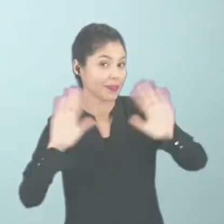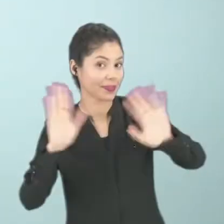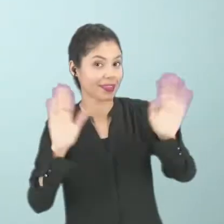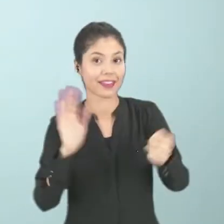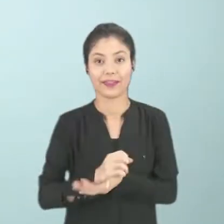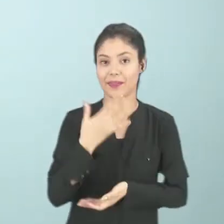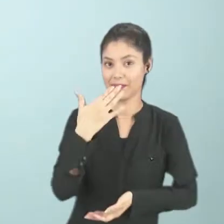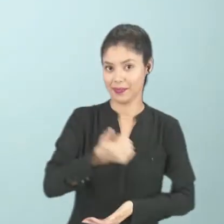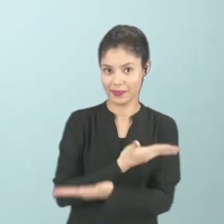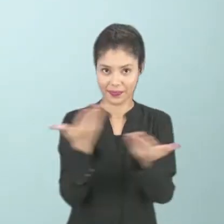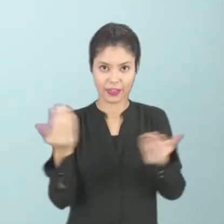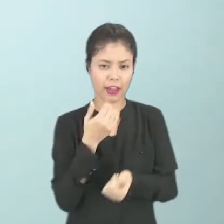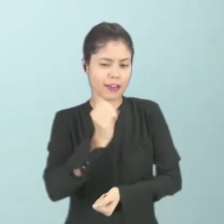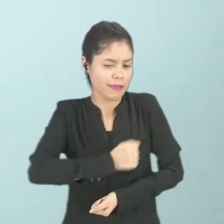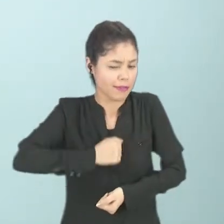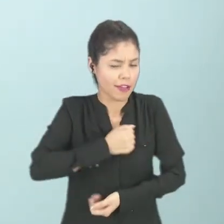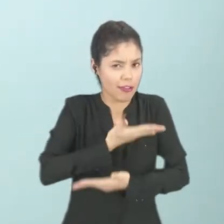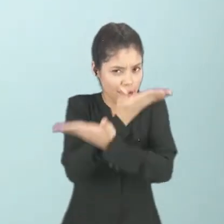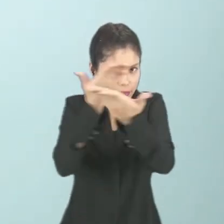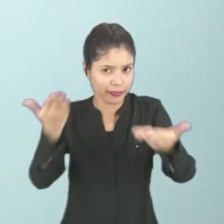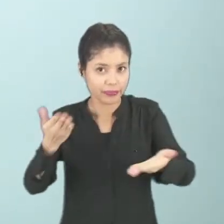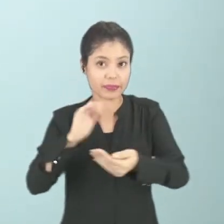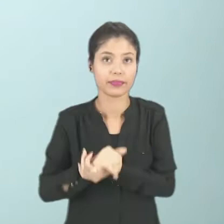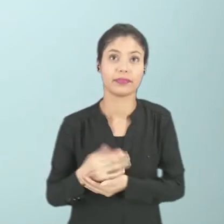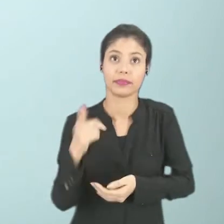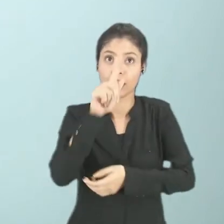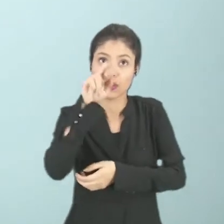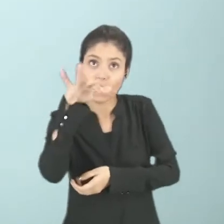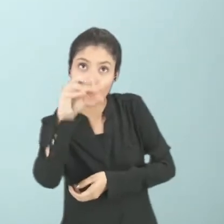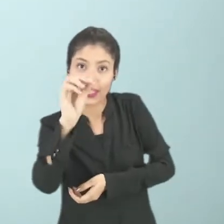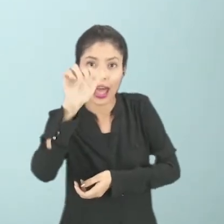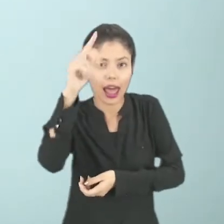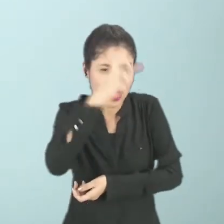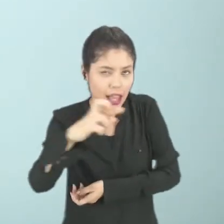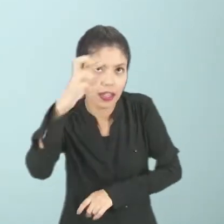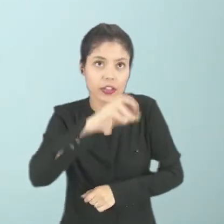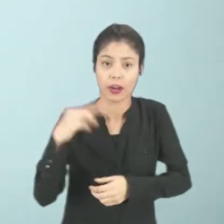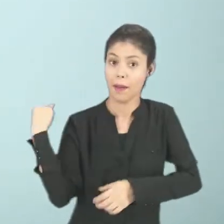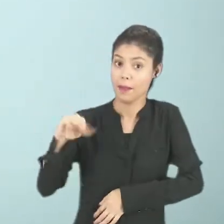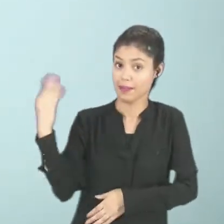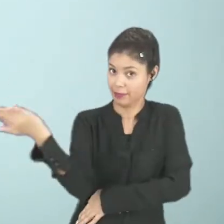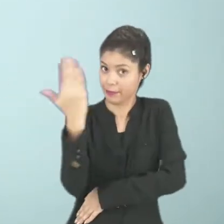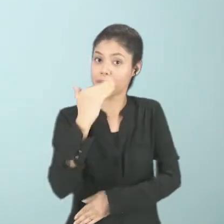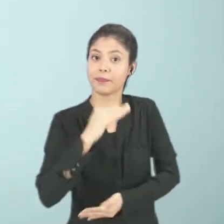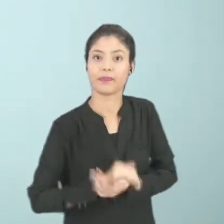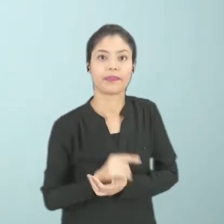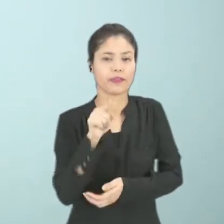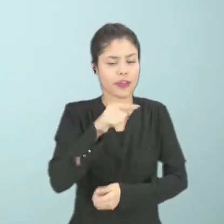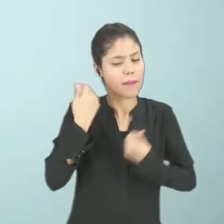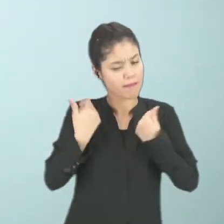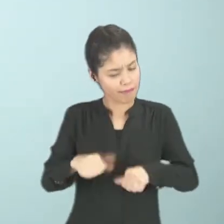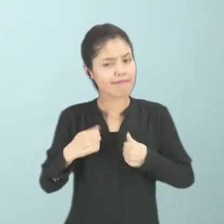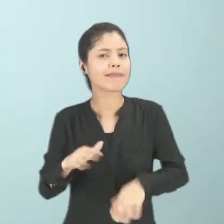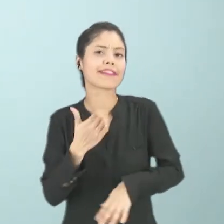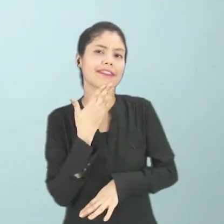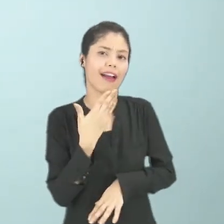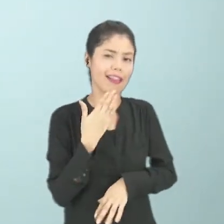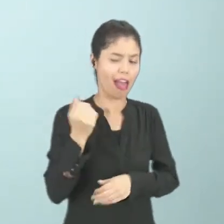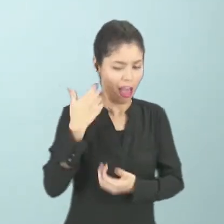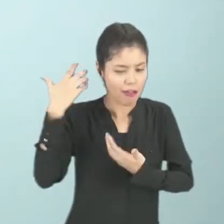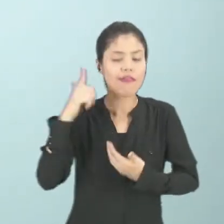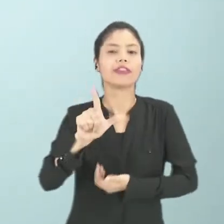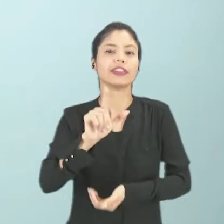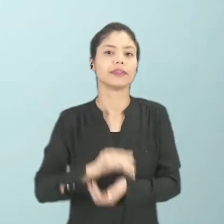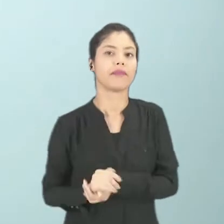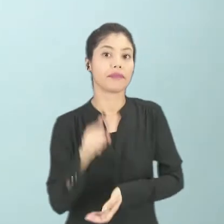Olá, olá, olá, tudo bem? Estava com saudade de vocês. Geometria analítica, vamos matematicar. Você merece essa conquista, ok?